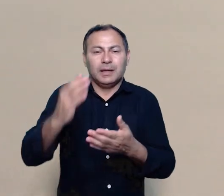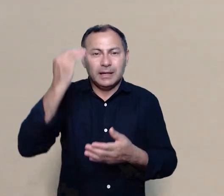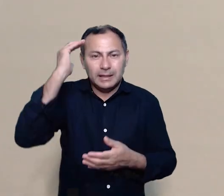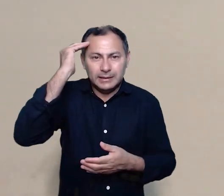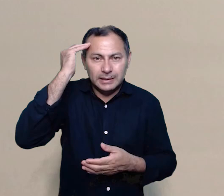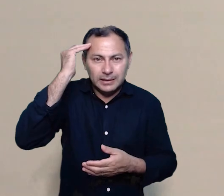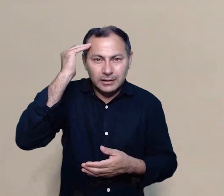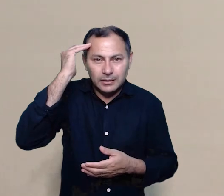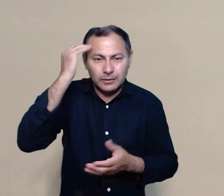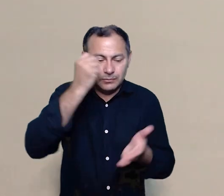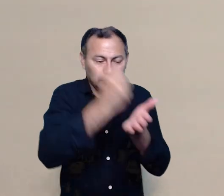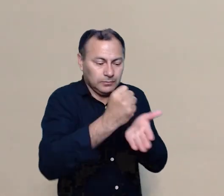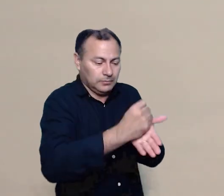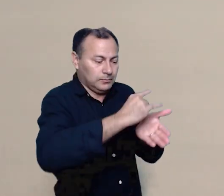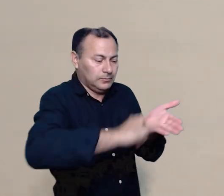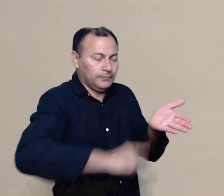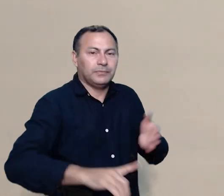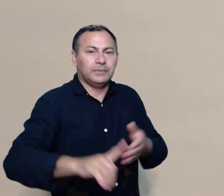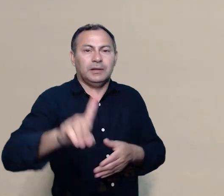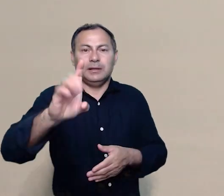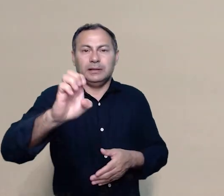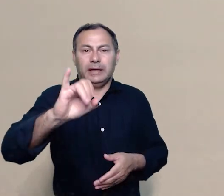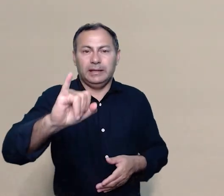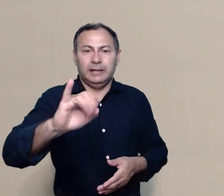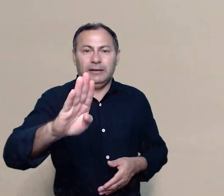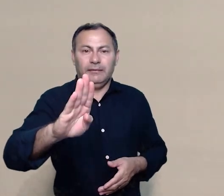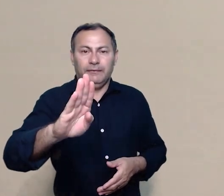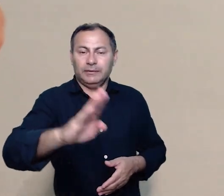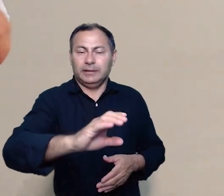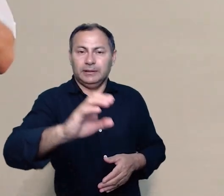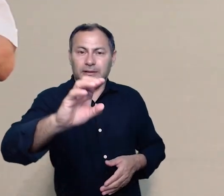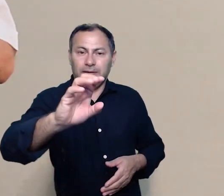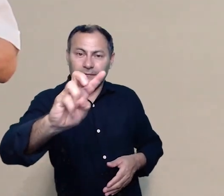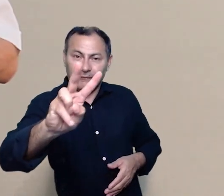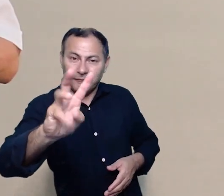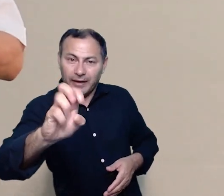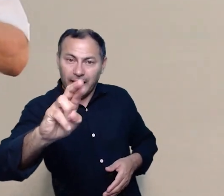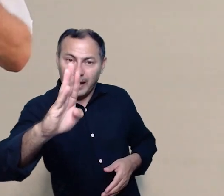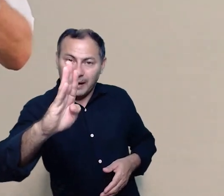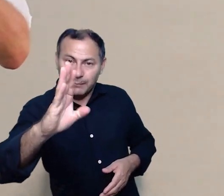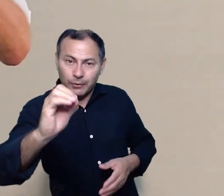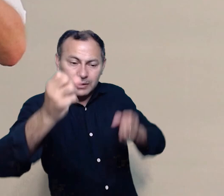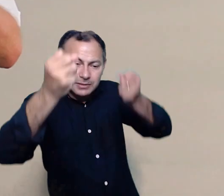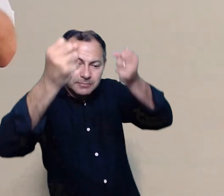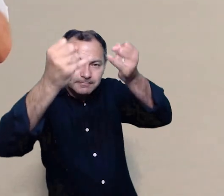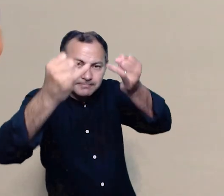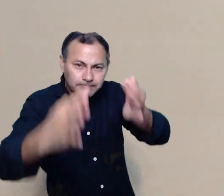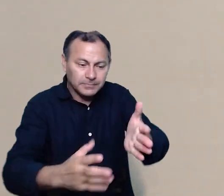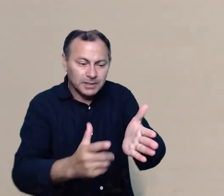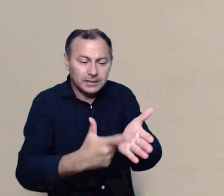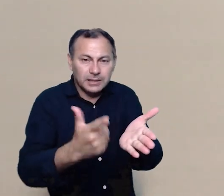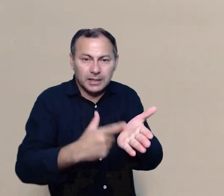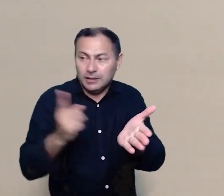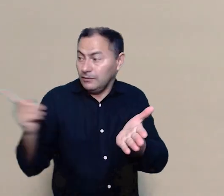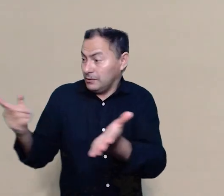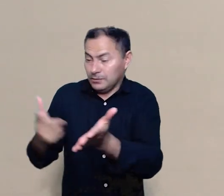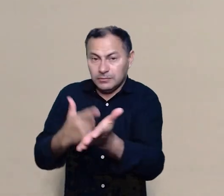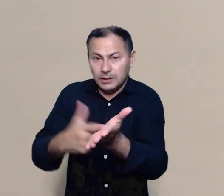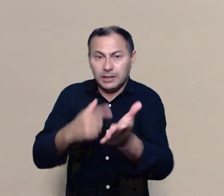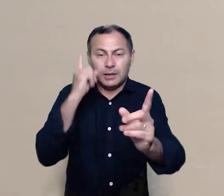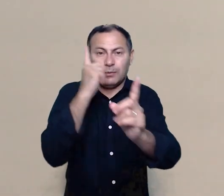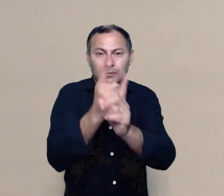a compreender o documento Dei Verbum, ou a explicar melhor. Você vai neste